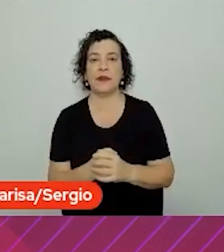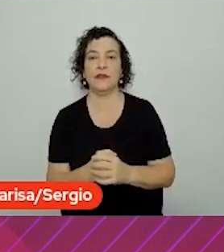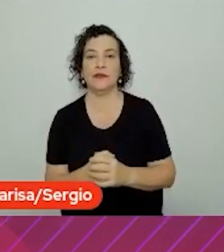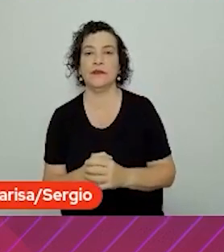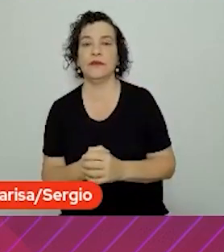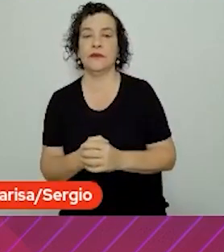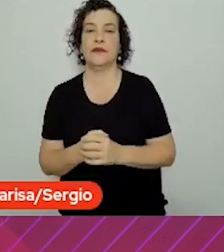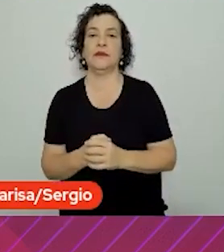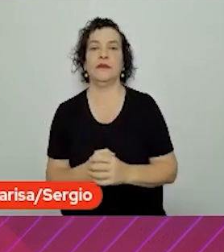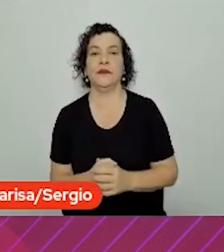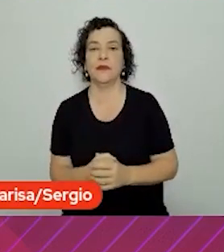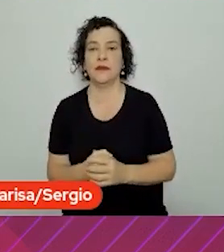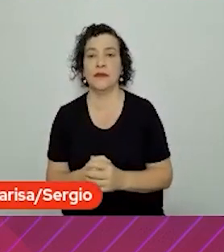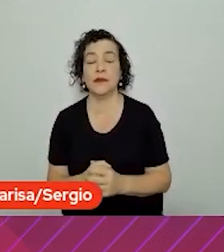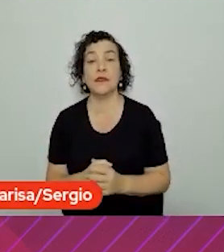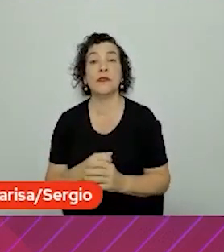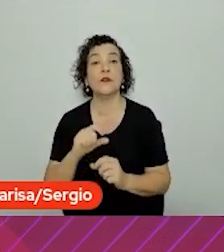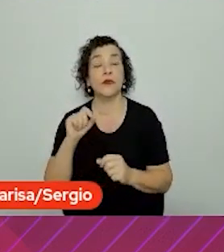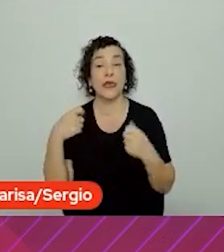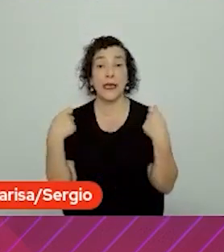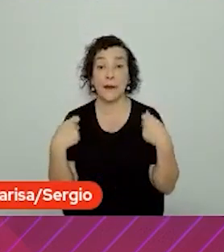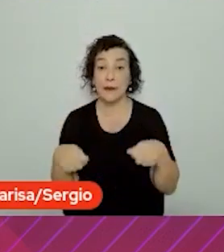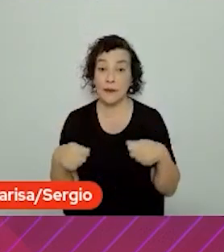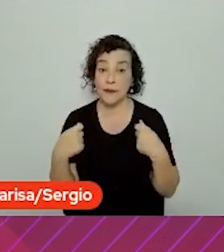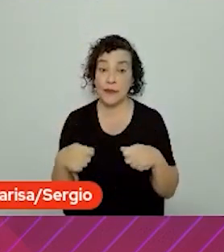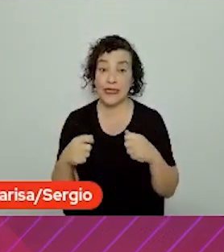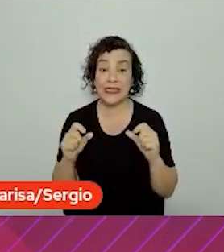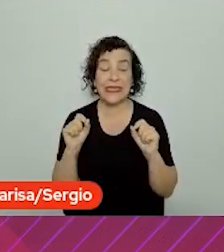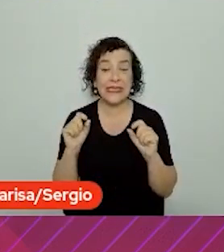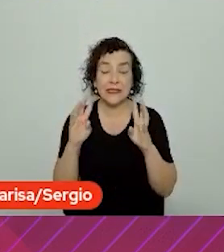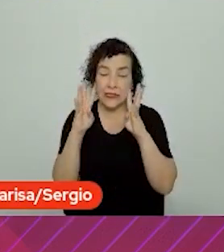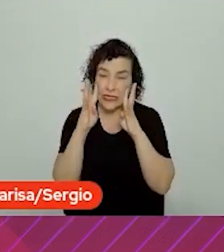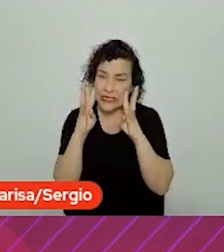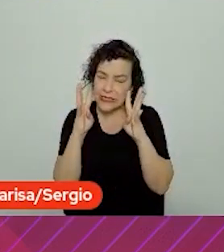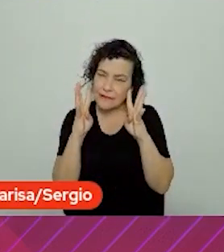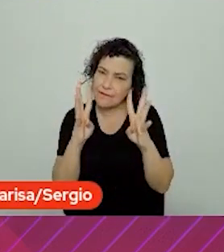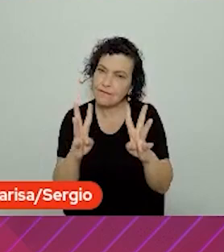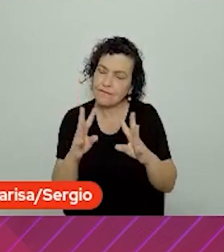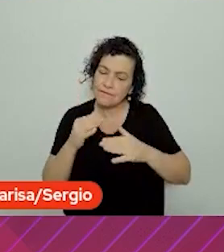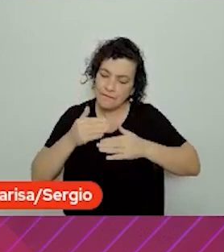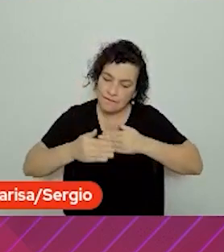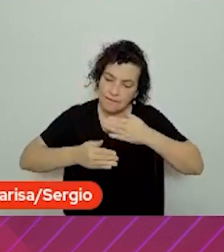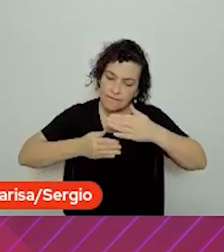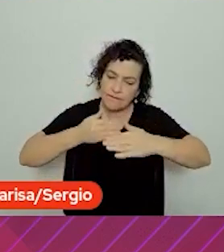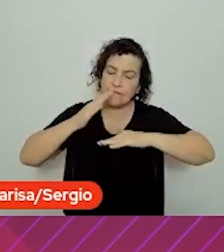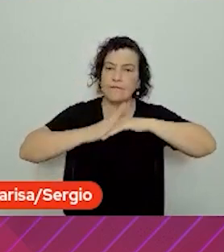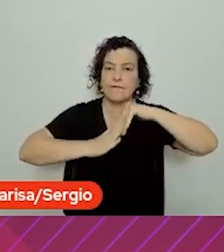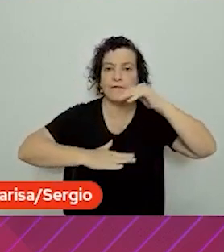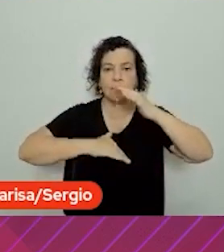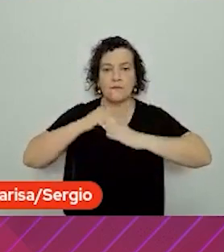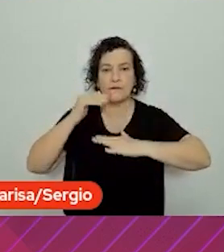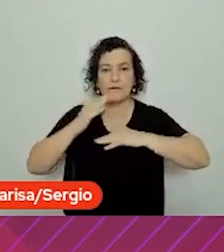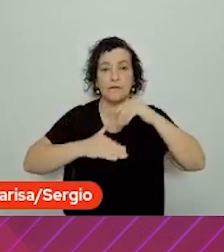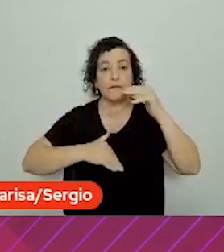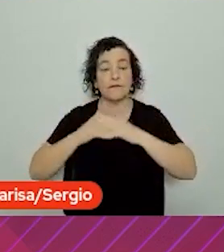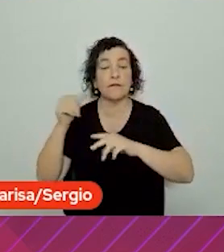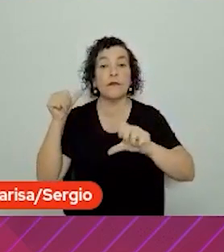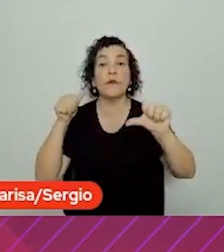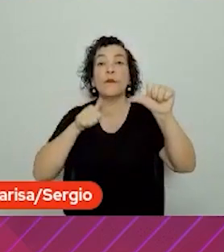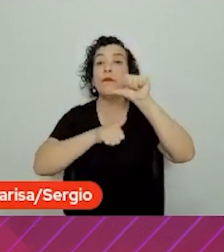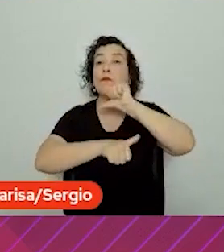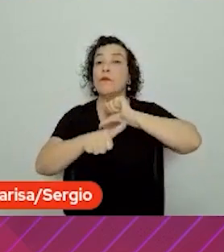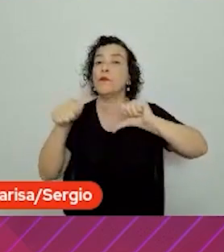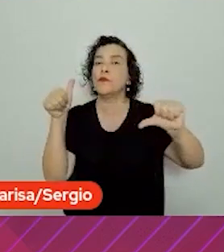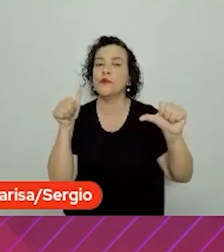Prefira a evolução. Adote uma abordagem evolucionária, com pequenas e constantes ações de melhoria no processo, de modo que a mudança